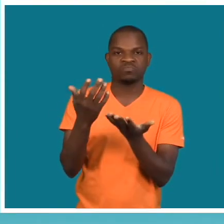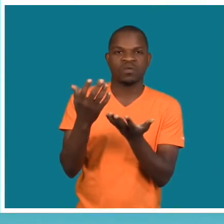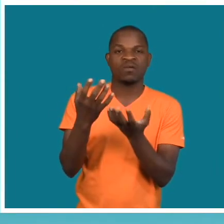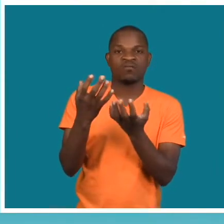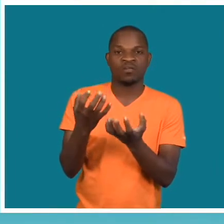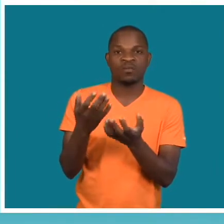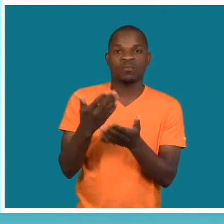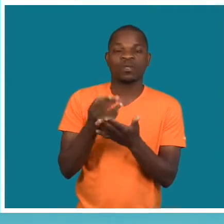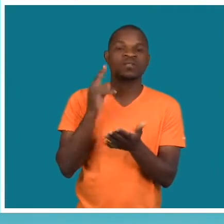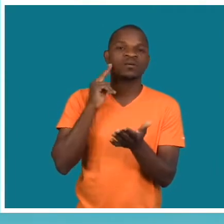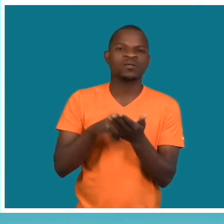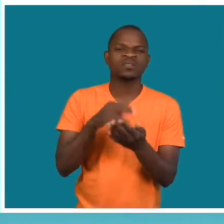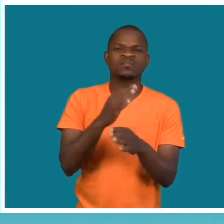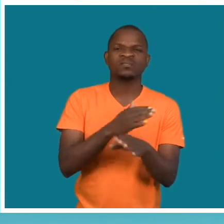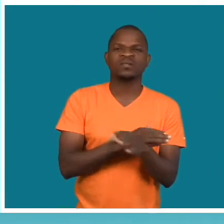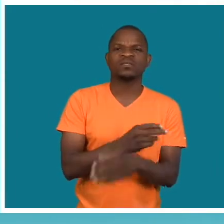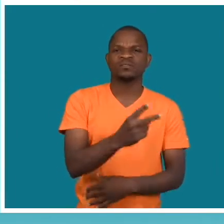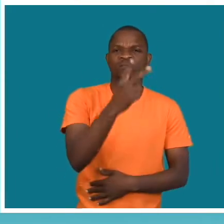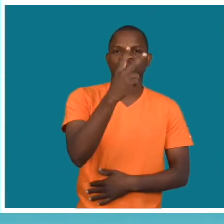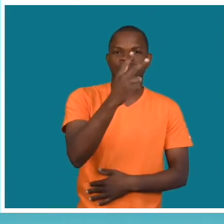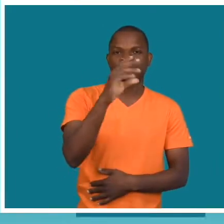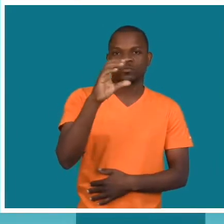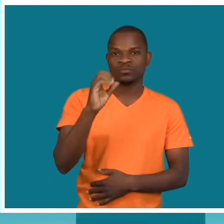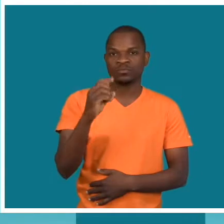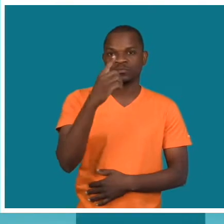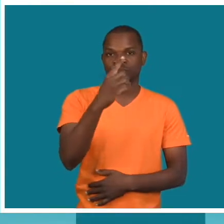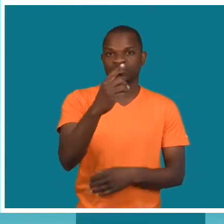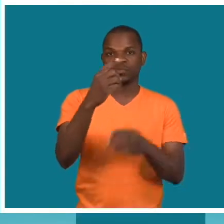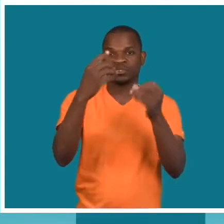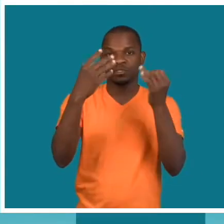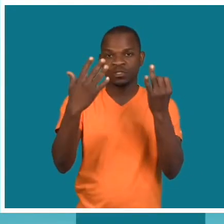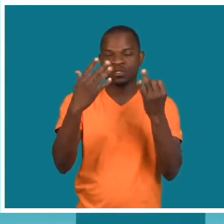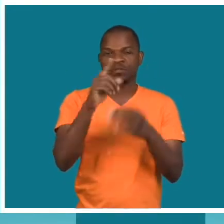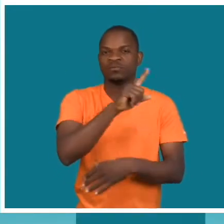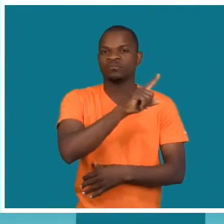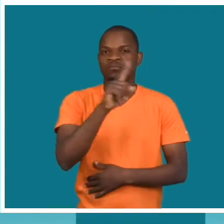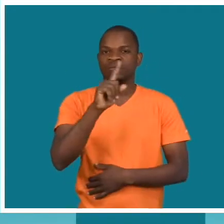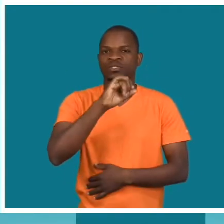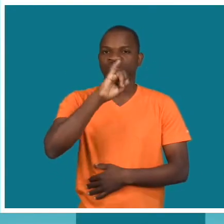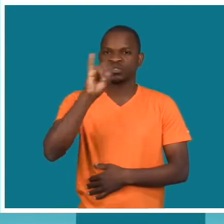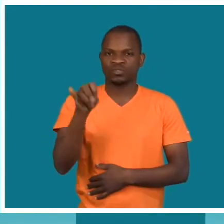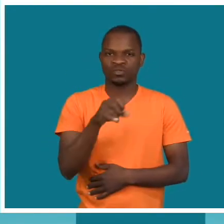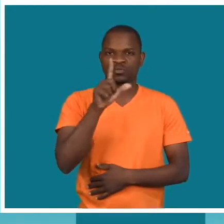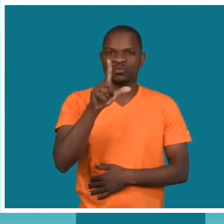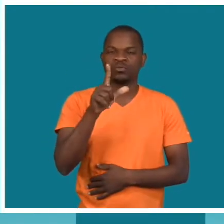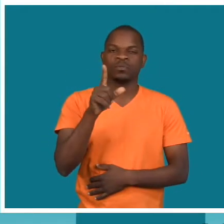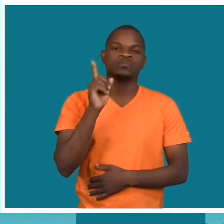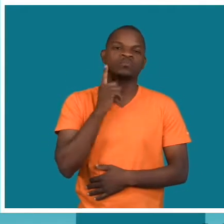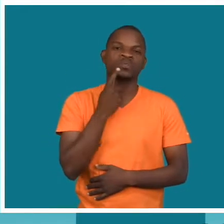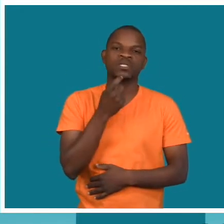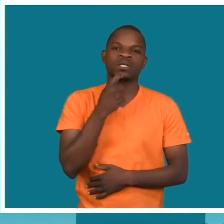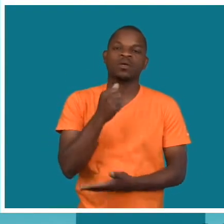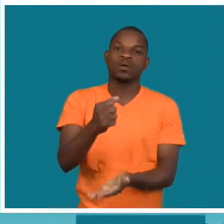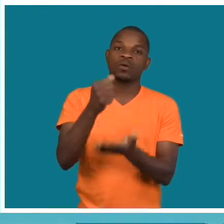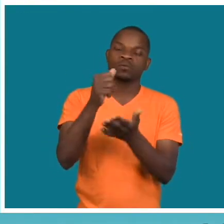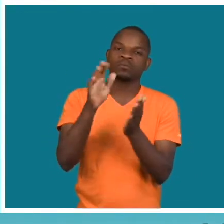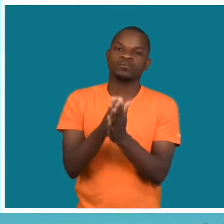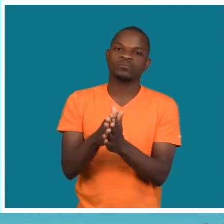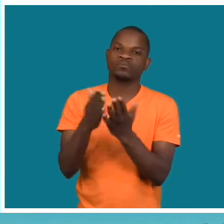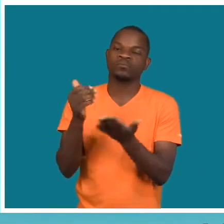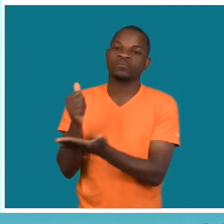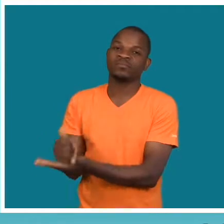não é? O orçamento, naturalmente essa carta foi de 2017, em junho e julho de 2017, que não tinham um orçamento